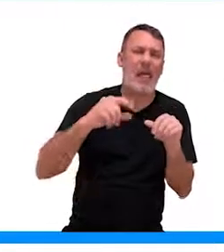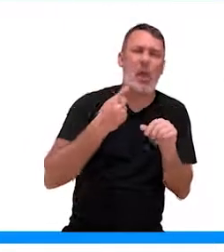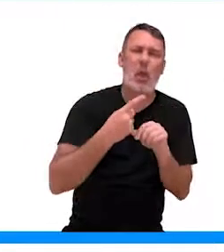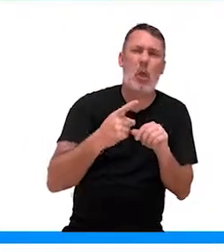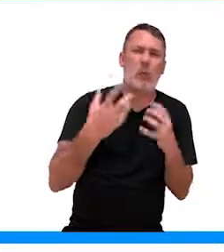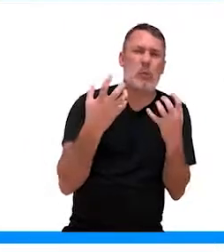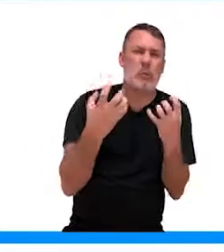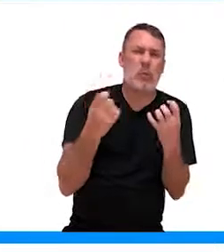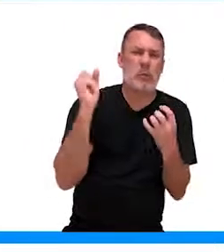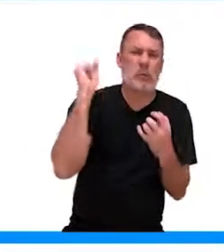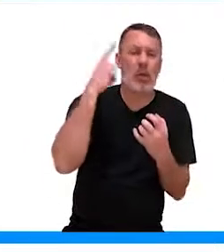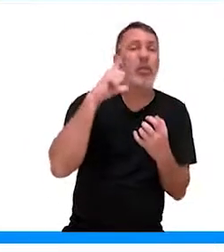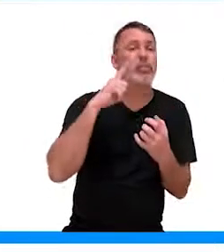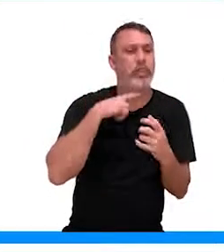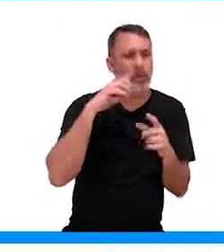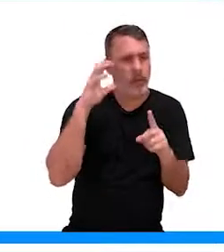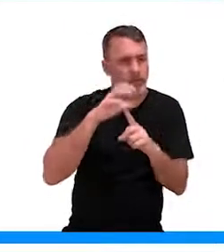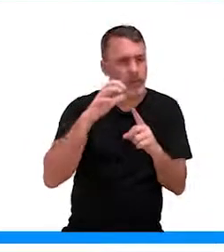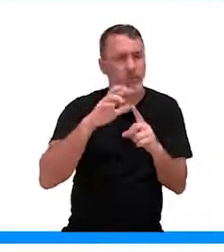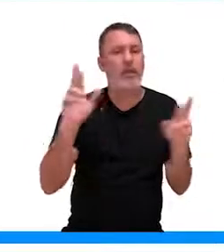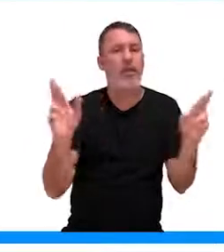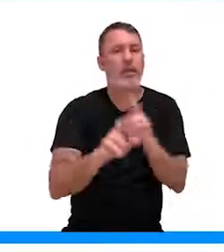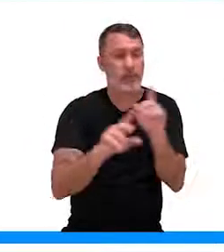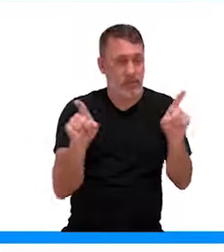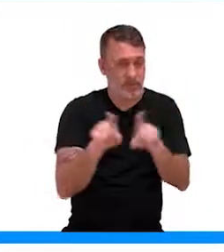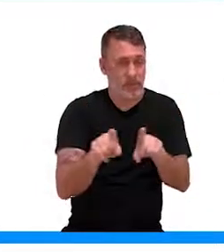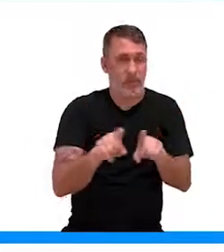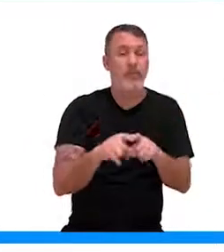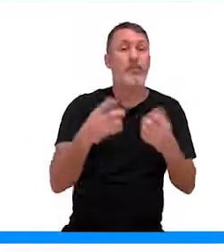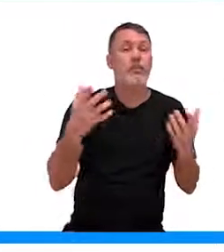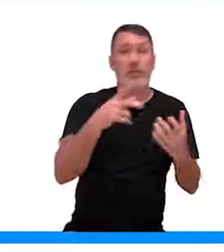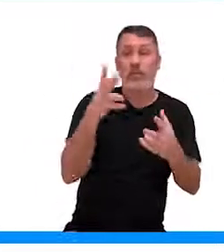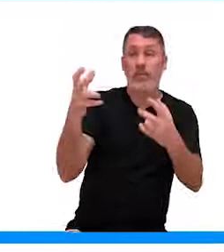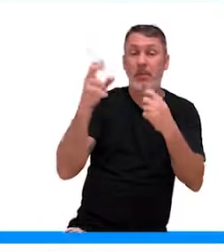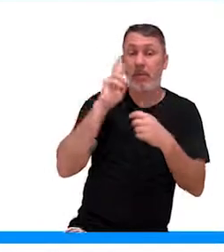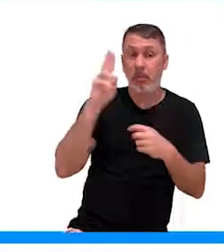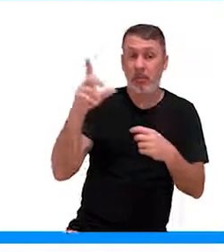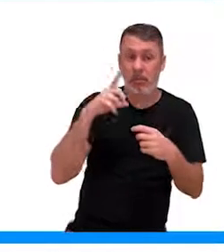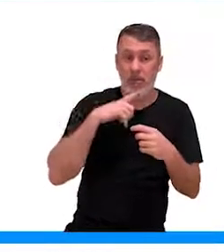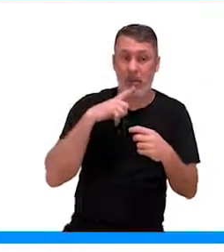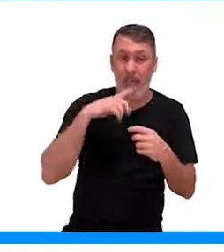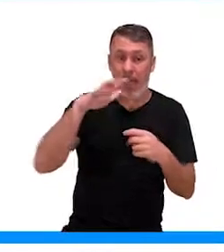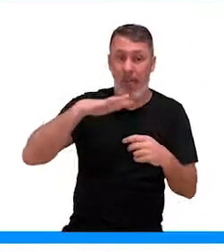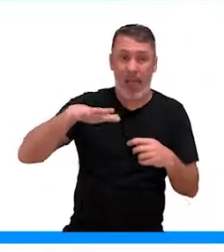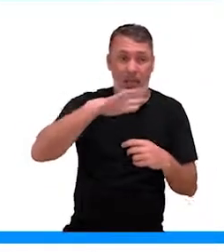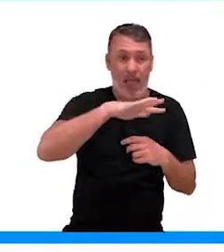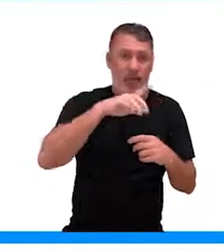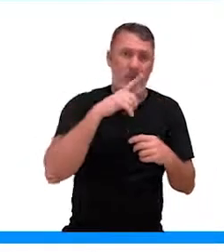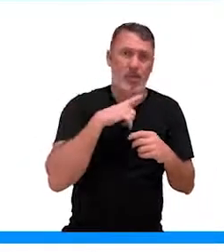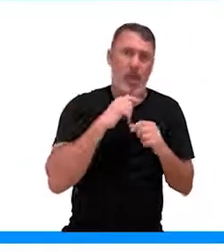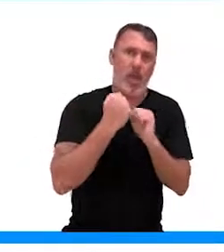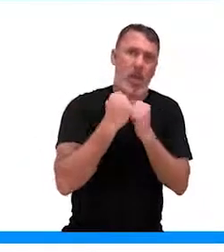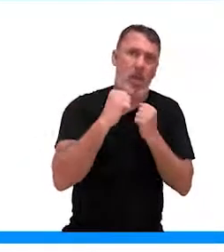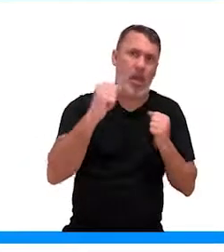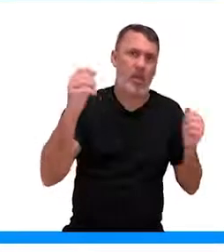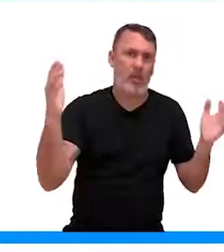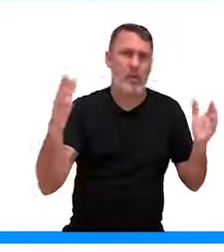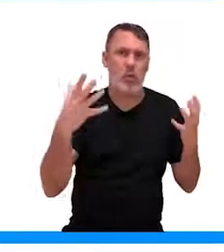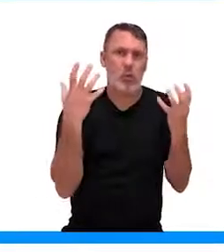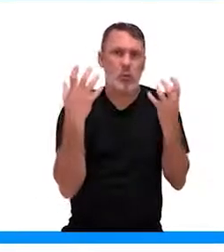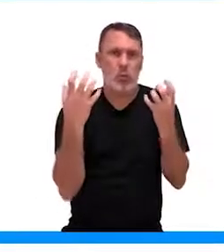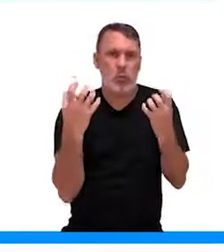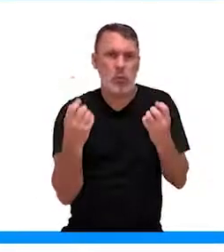falando principalmente das correntes frias. Você pode perceber que próximo às grandes áreas tórridas,